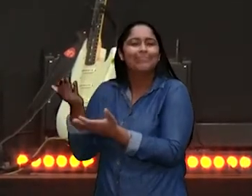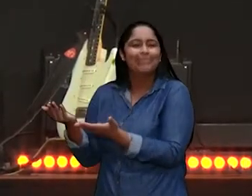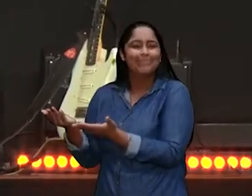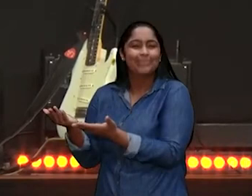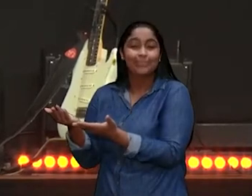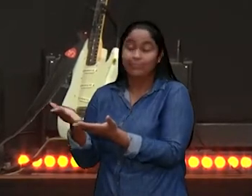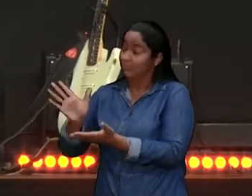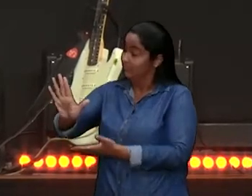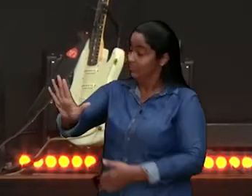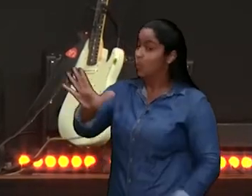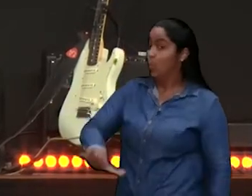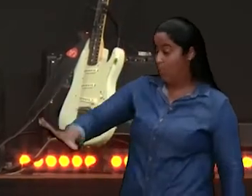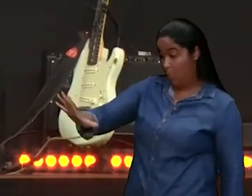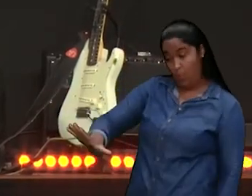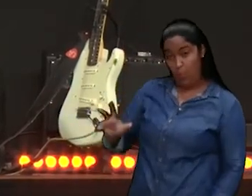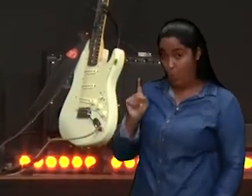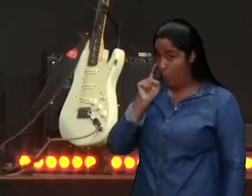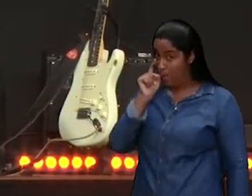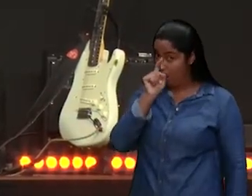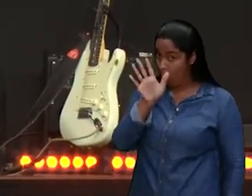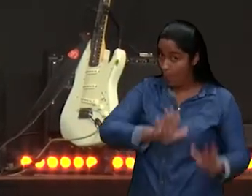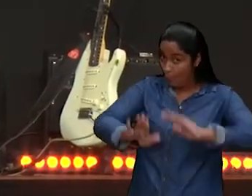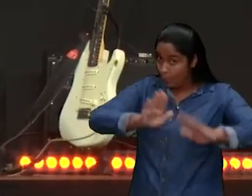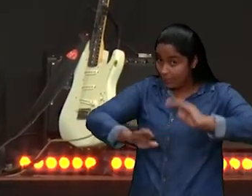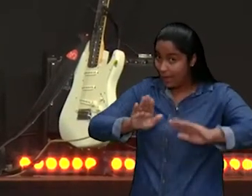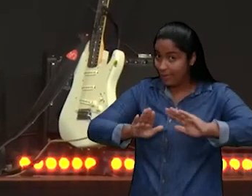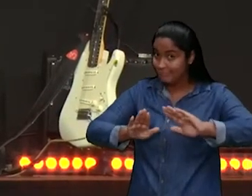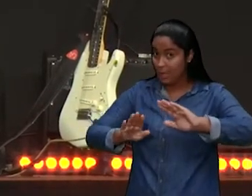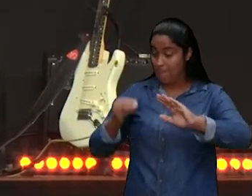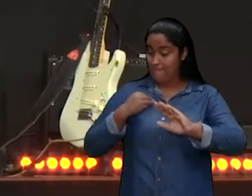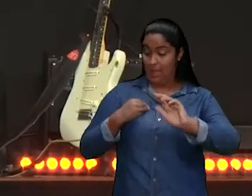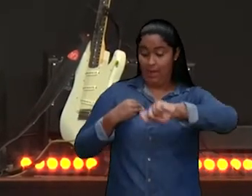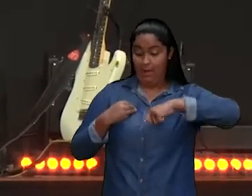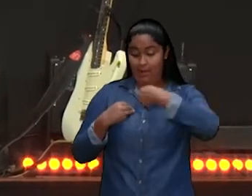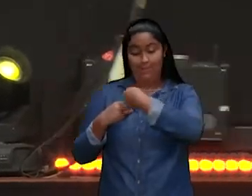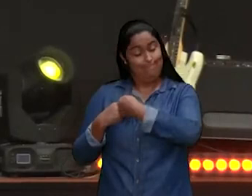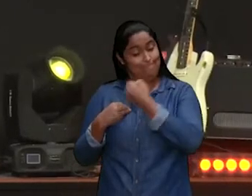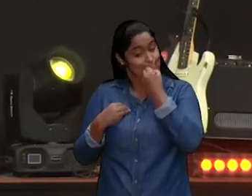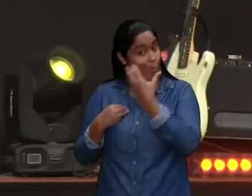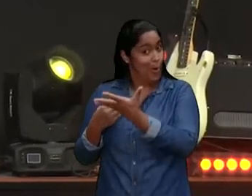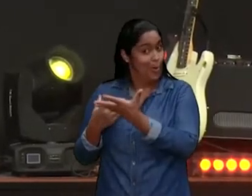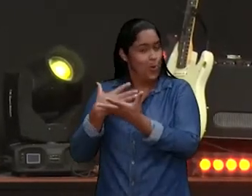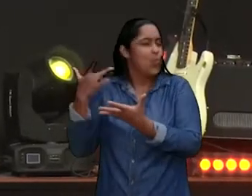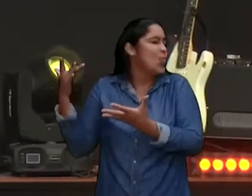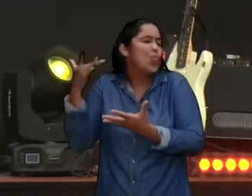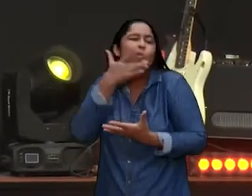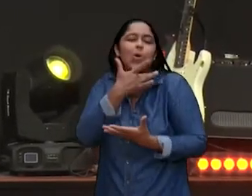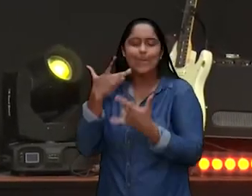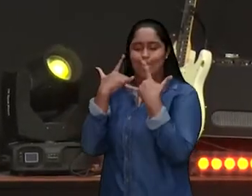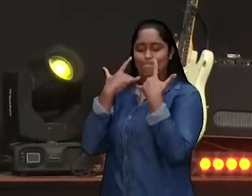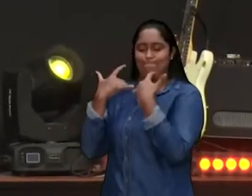o cuidado pecado é gostoso Senão daqui para Cava e é comida